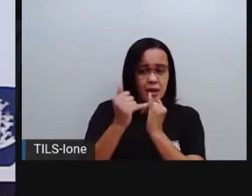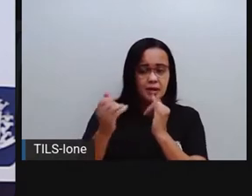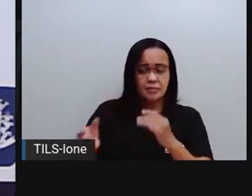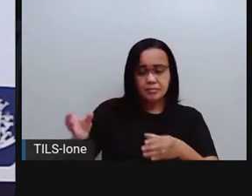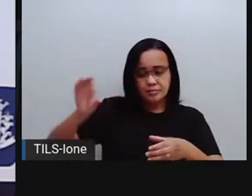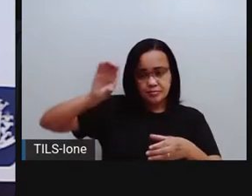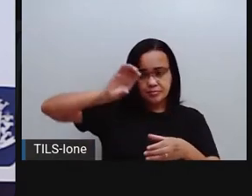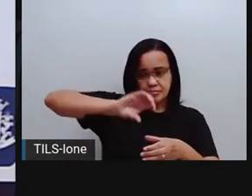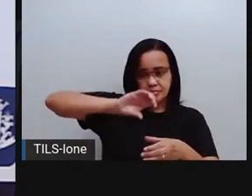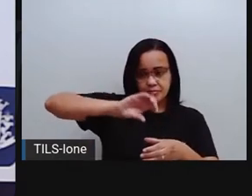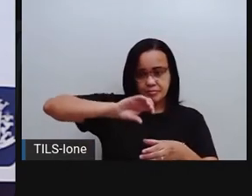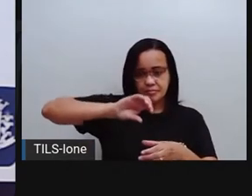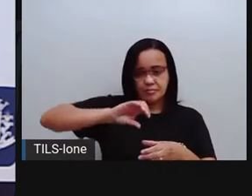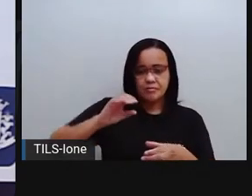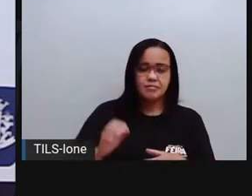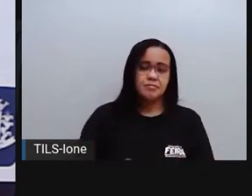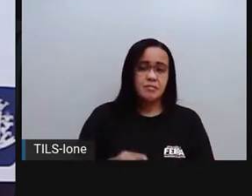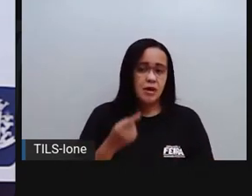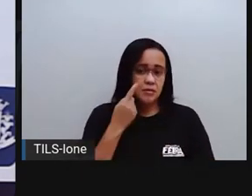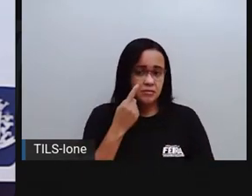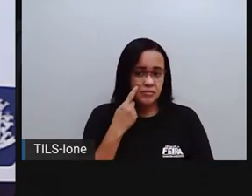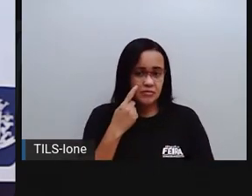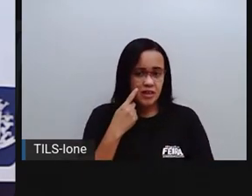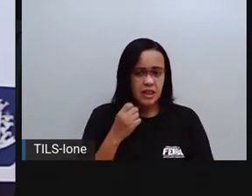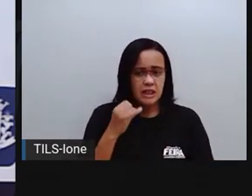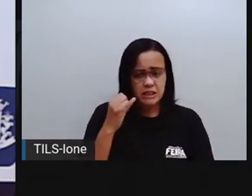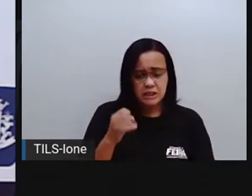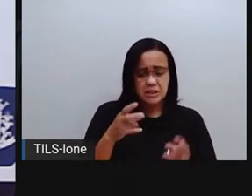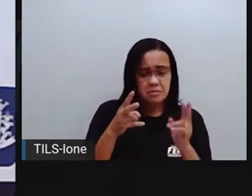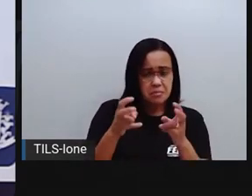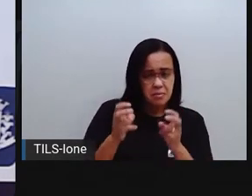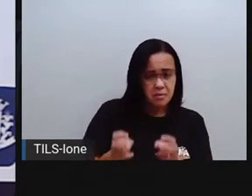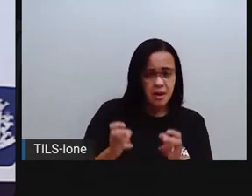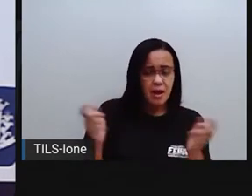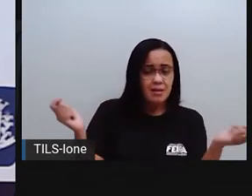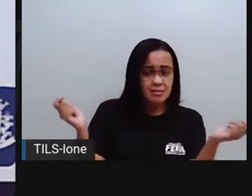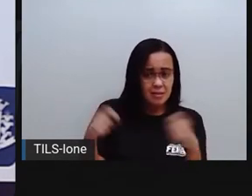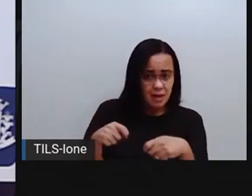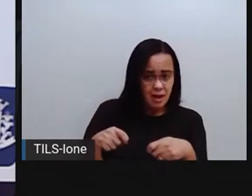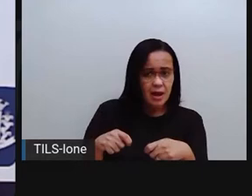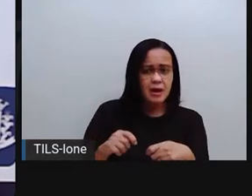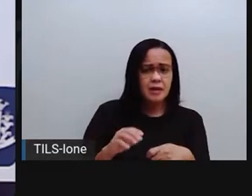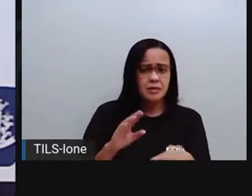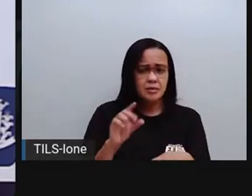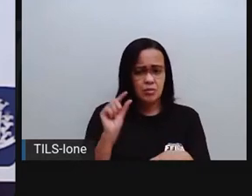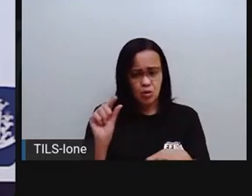mais ou de menos água, tá bom? Então, se você percebeu que ela ficou ainda seca, aí você acrescenta um pouquinho mais de